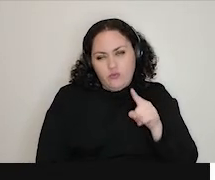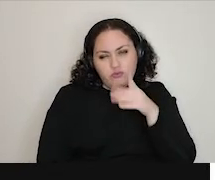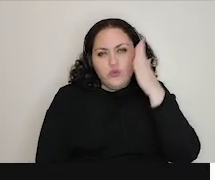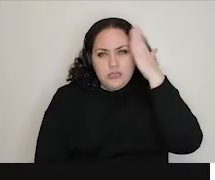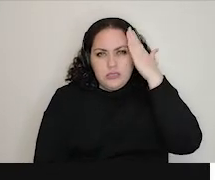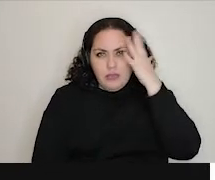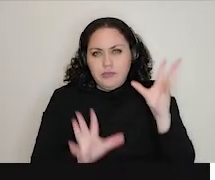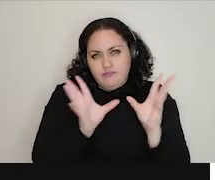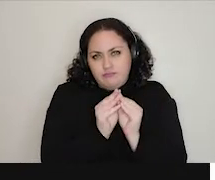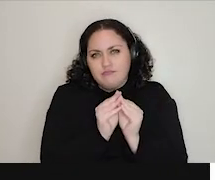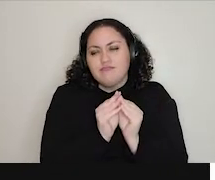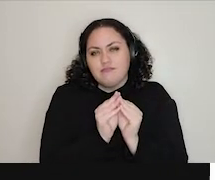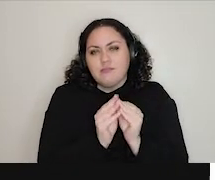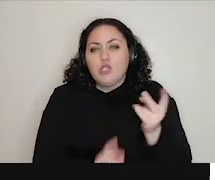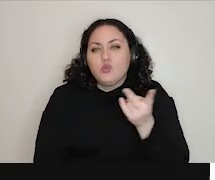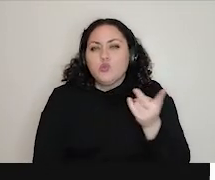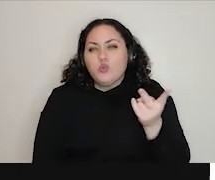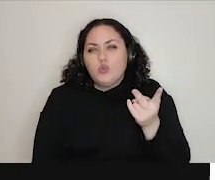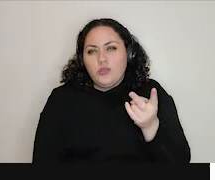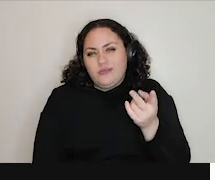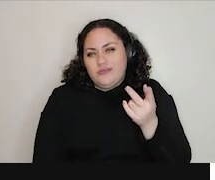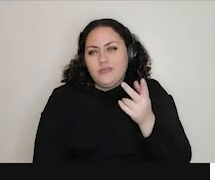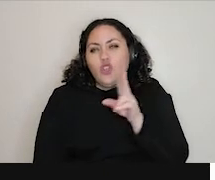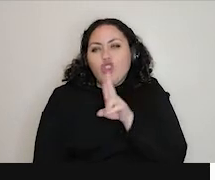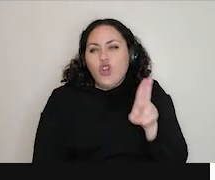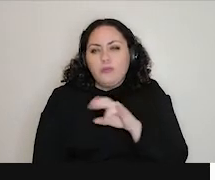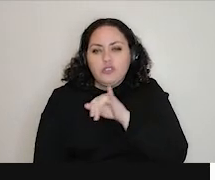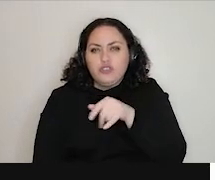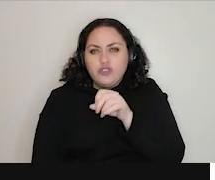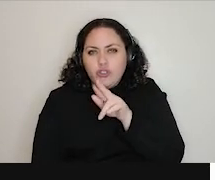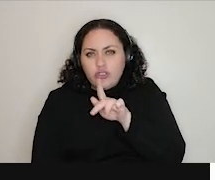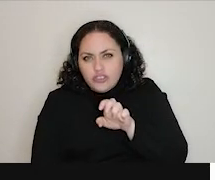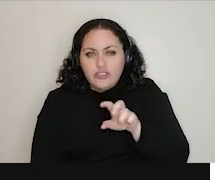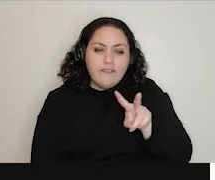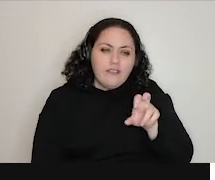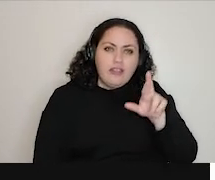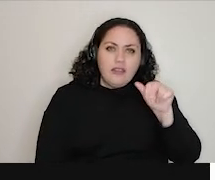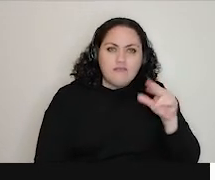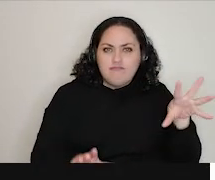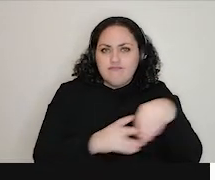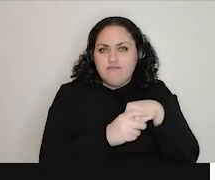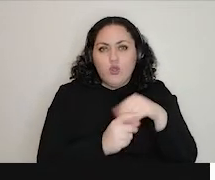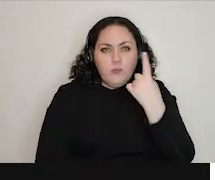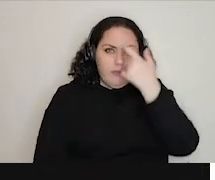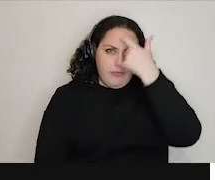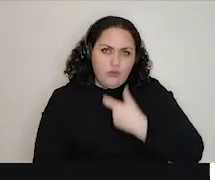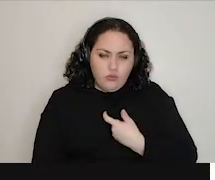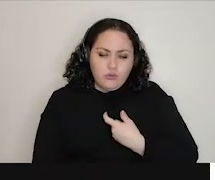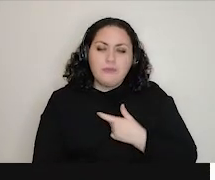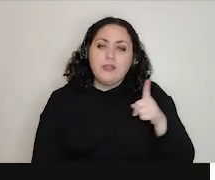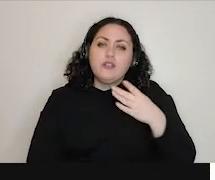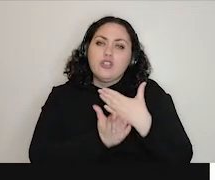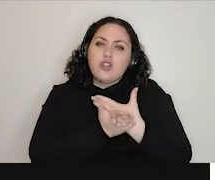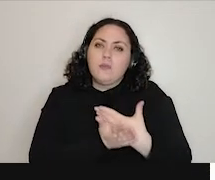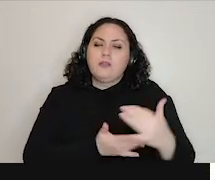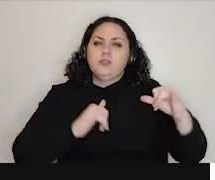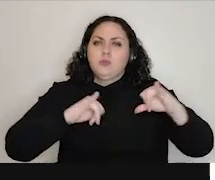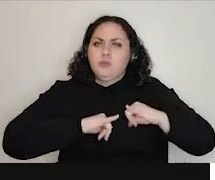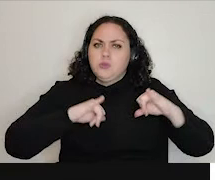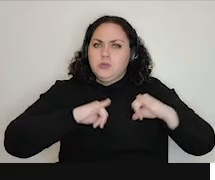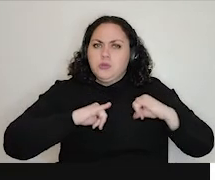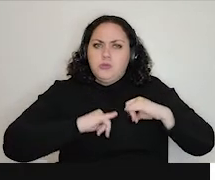Vera Verão, e aí aqui a gente pode falar de Vera Verão, Jorge Lafond, como sendo a mesma pessoa. Então, ele